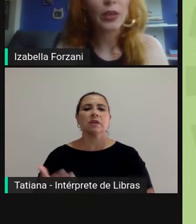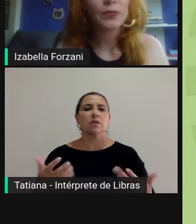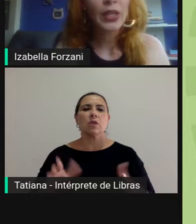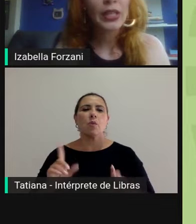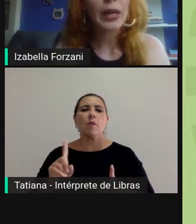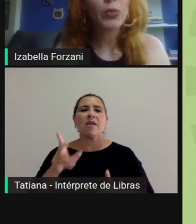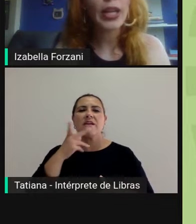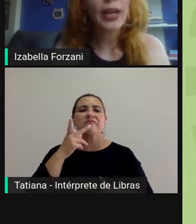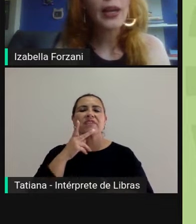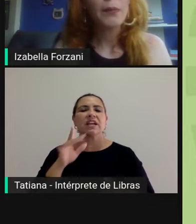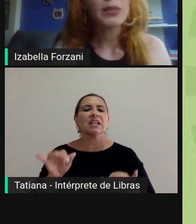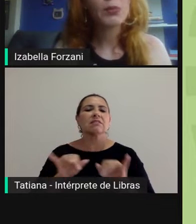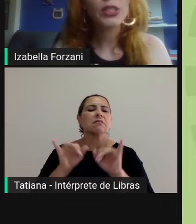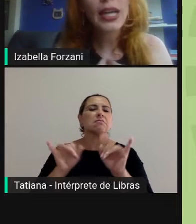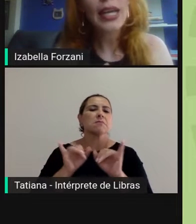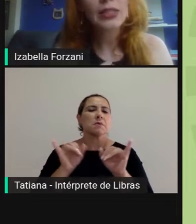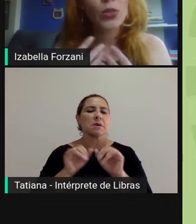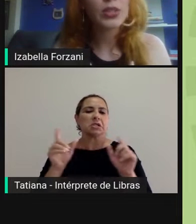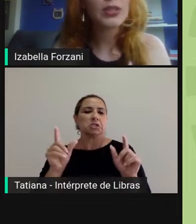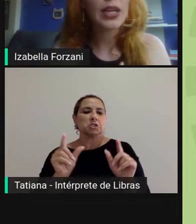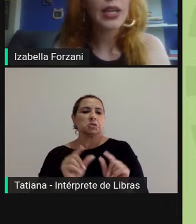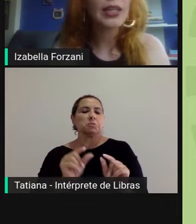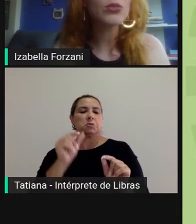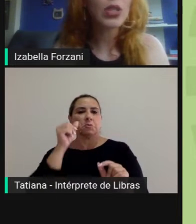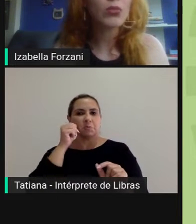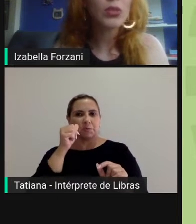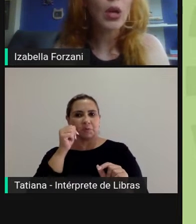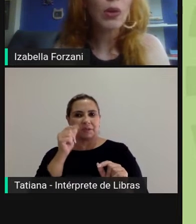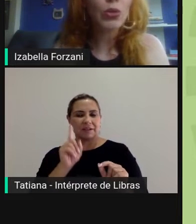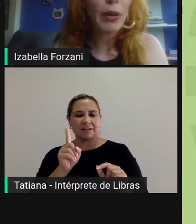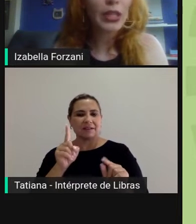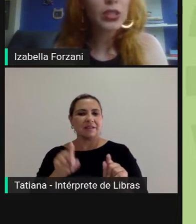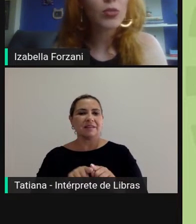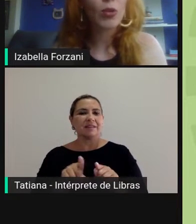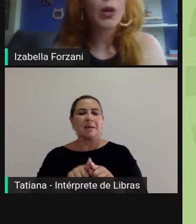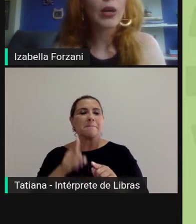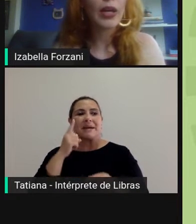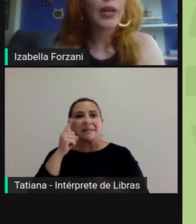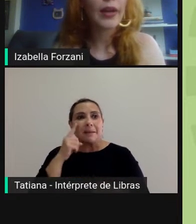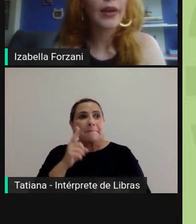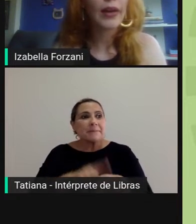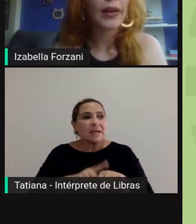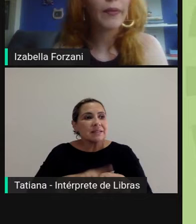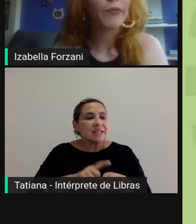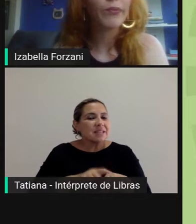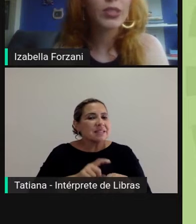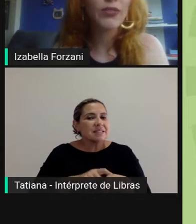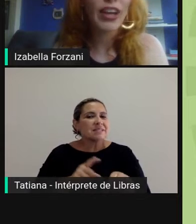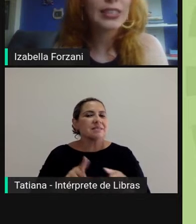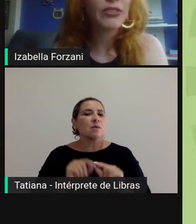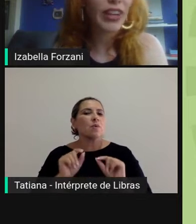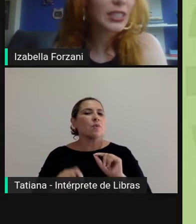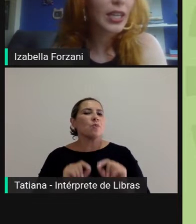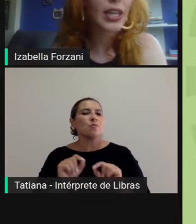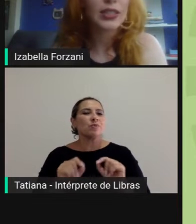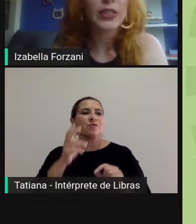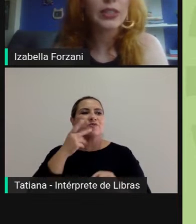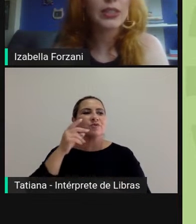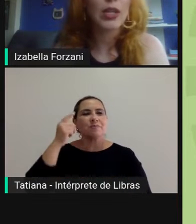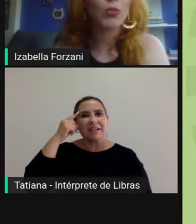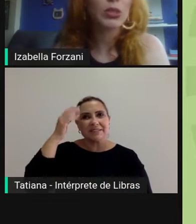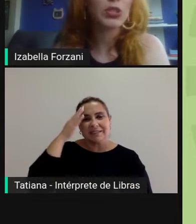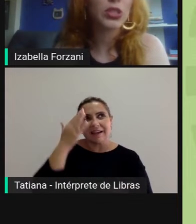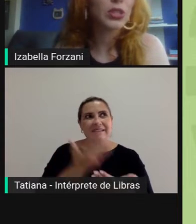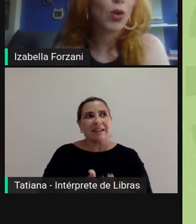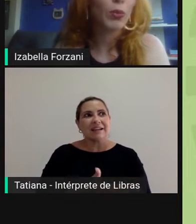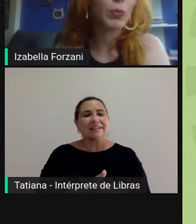da questão da mulher, mas mostrar que as coisas não são tão automáticas como se faz crer, às vezes,